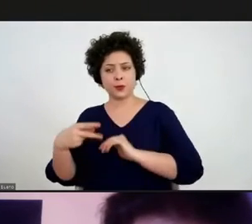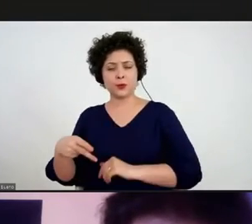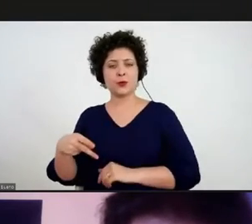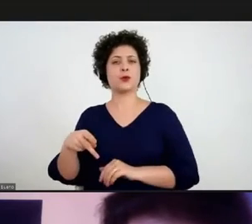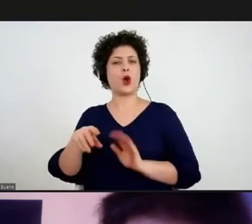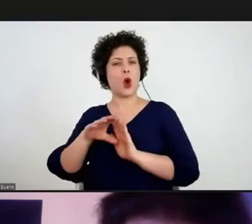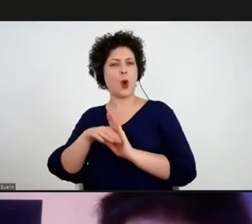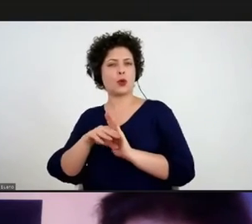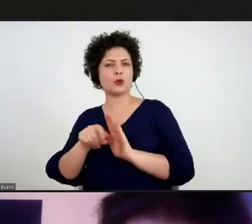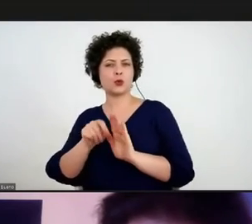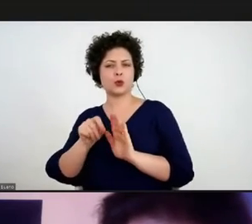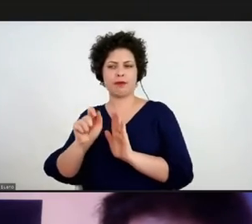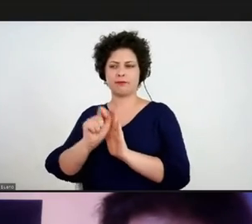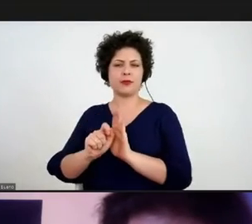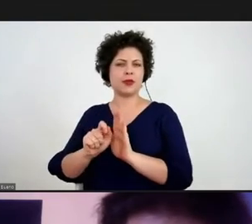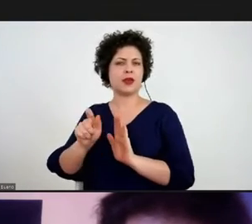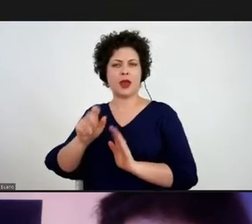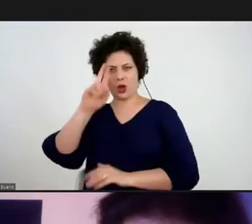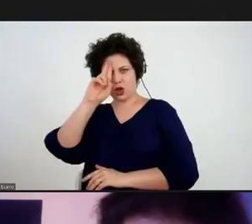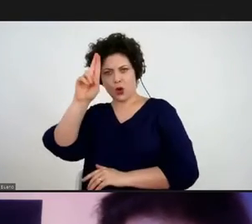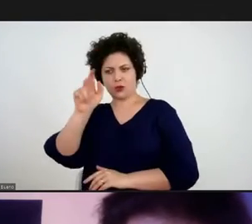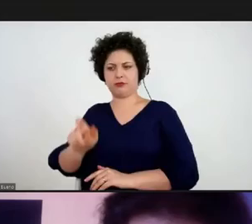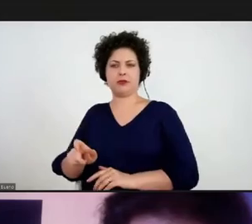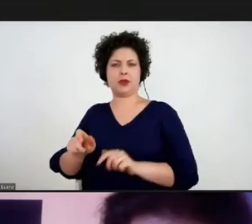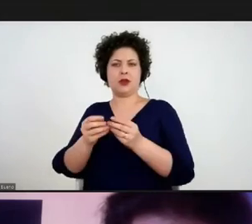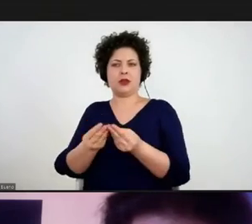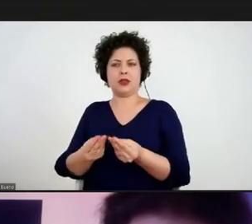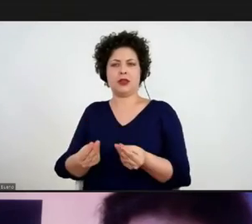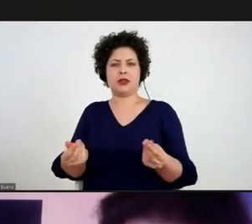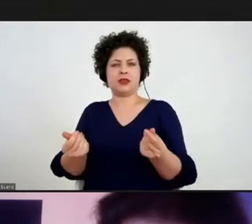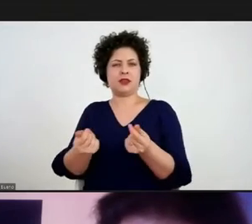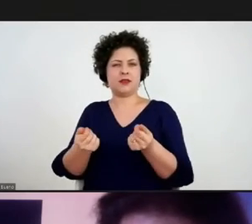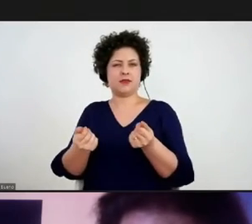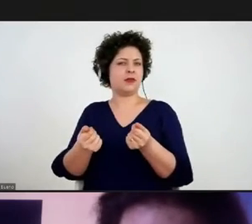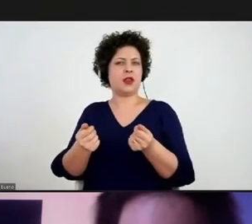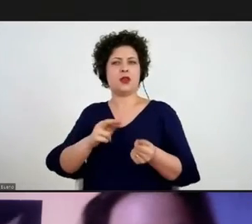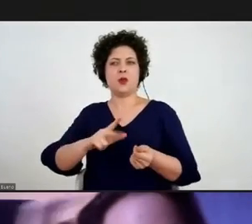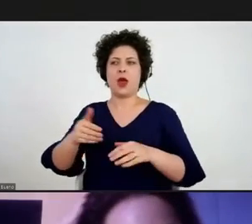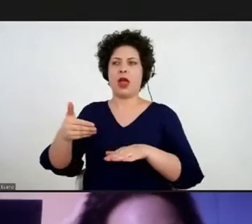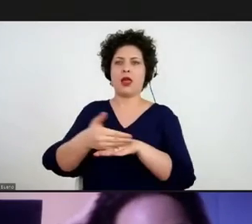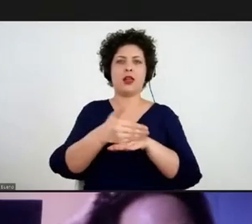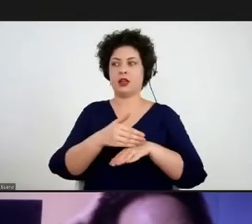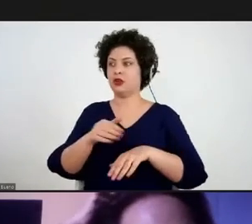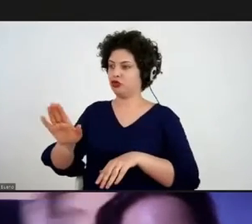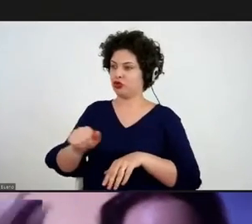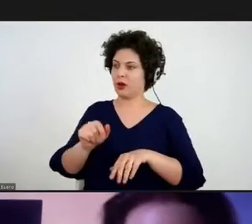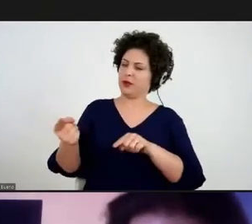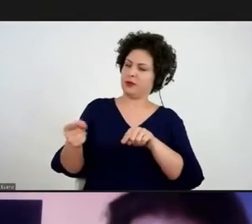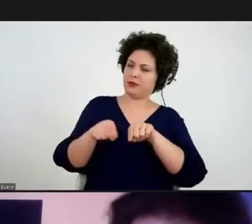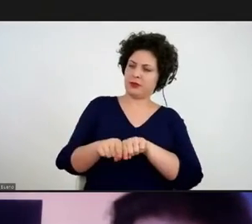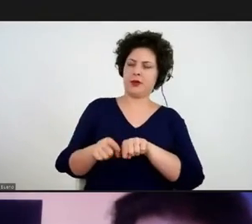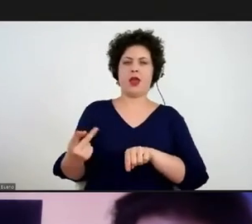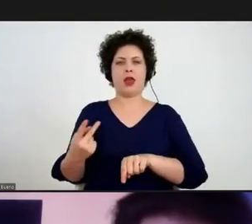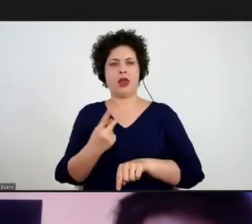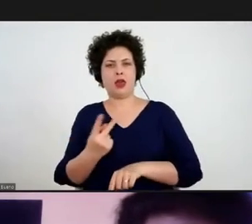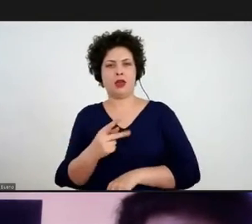conceito de autoria tende a se dissolver. Não é uma prática participativa, que eu chamo alguém para participar, eu,